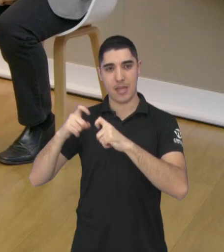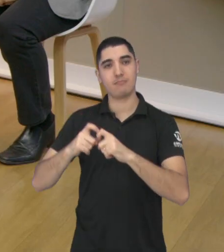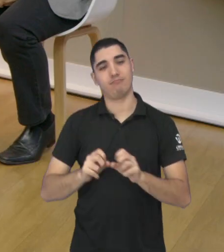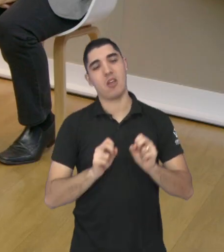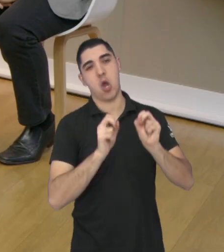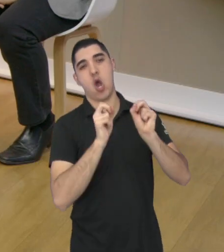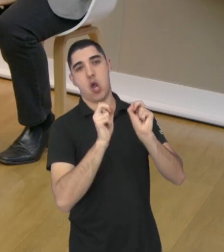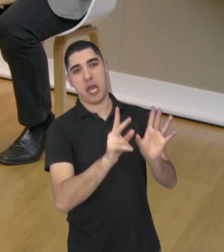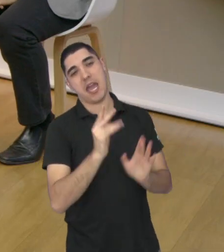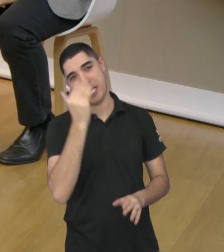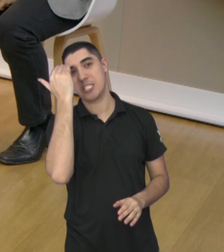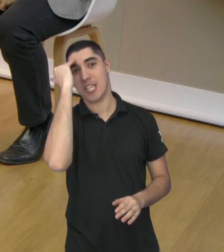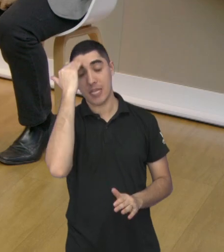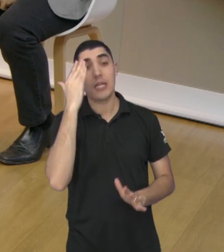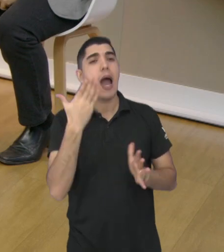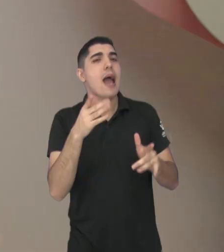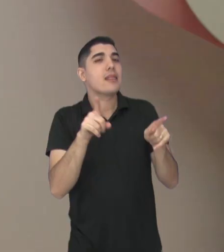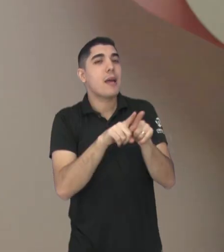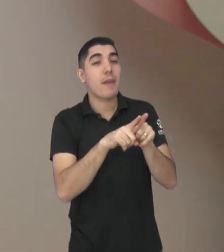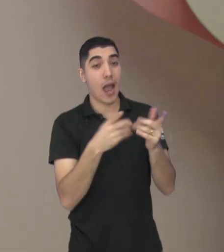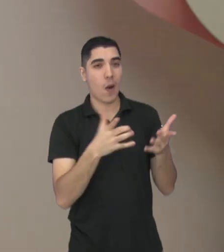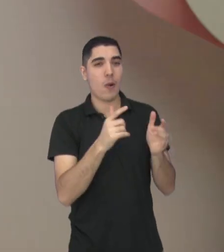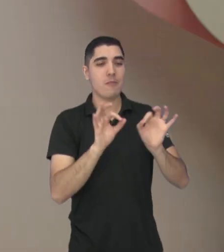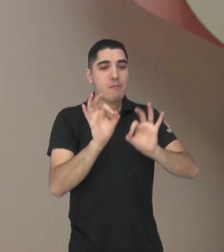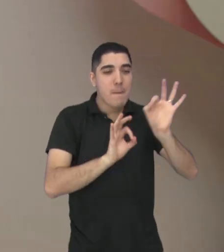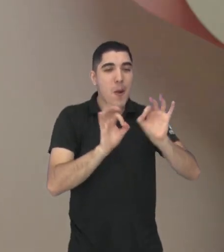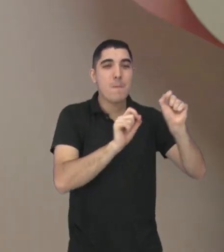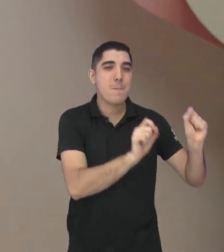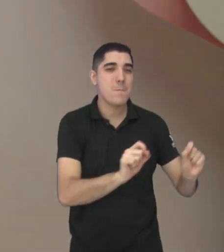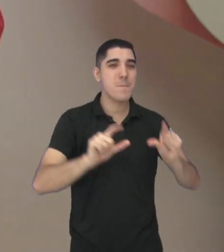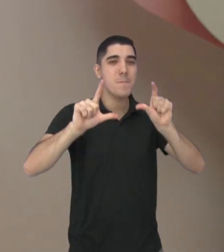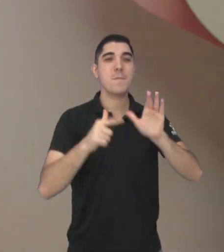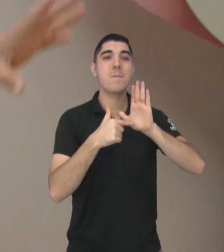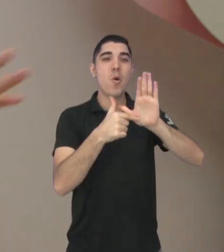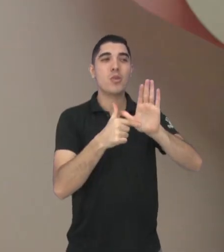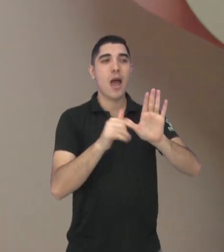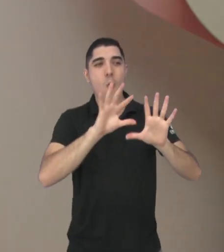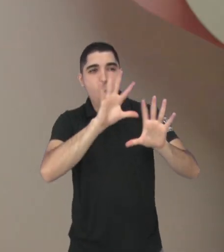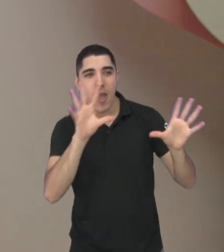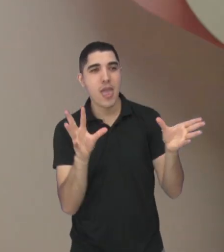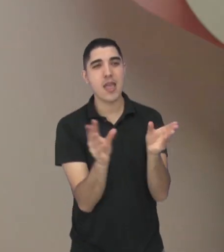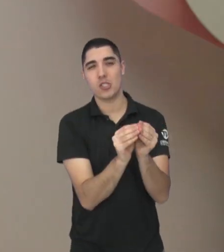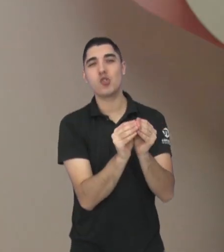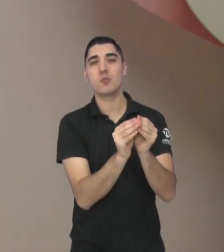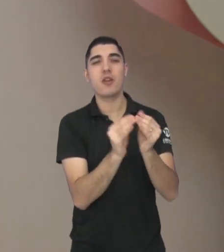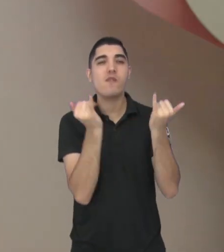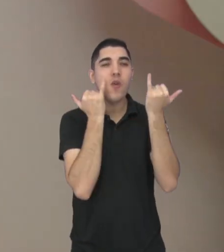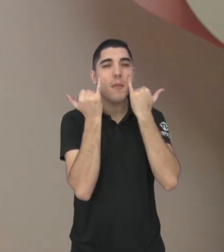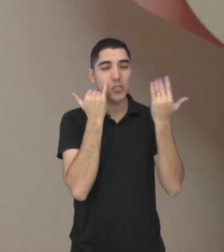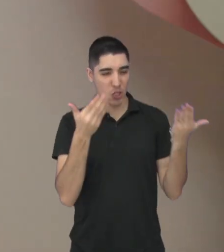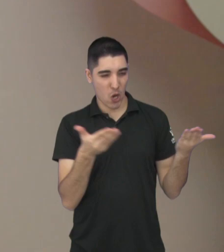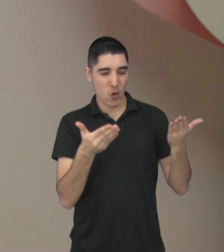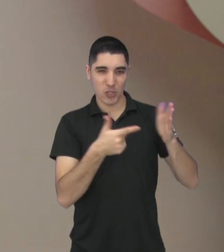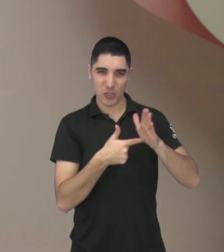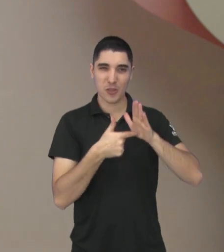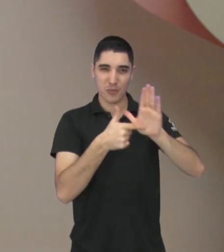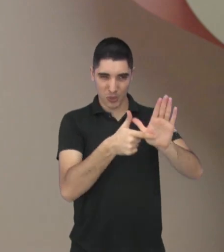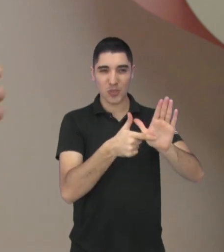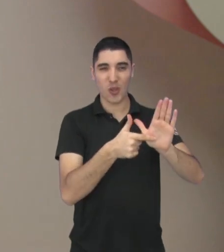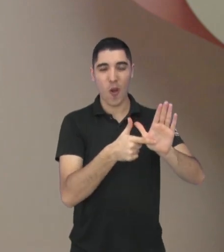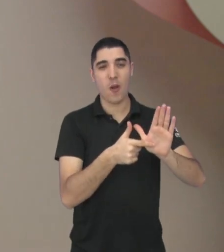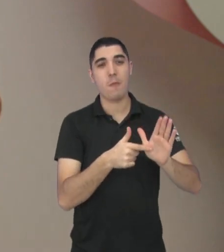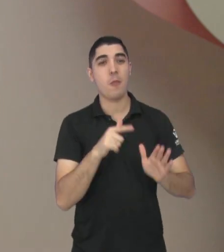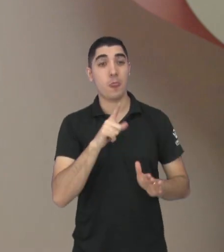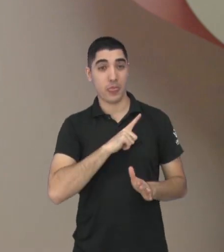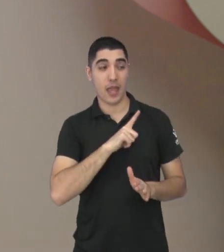certo, doutor. E para a gente concluir, nós preparamos um quadro aqui com um resumo de tudo que nós conversamos hoje durante o programa. Algumas